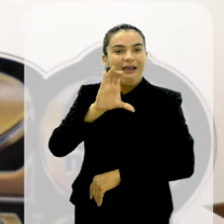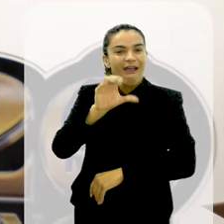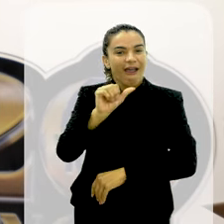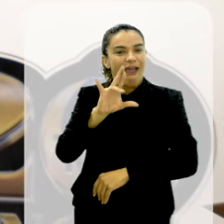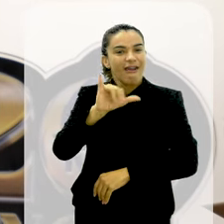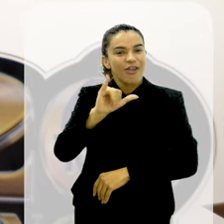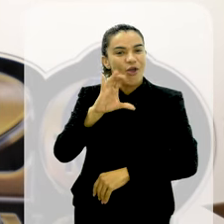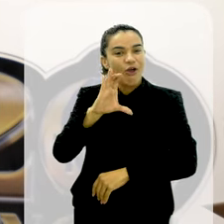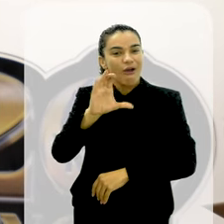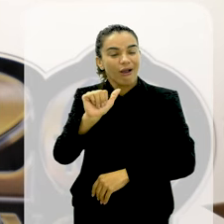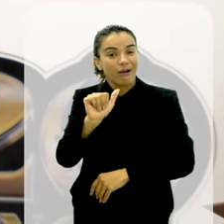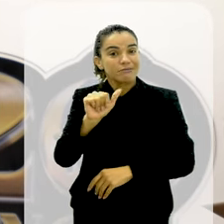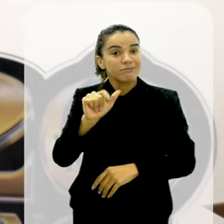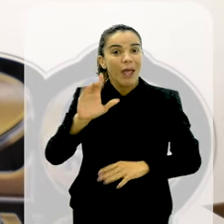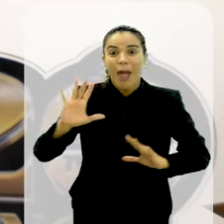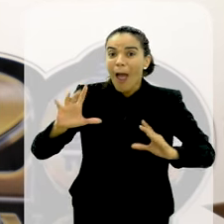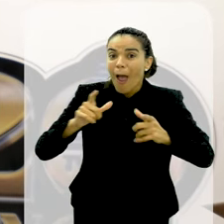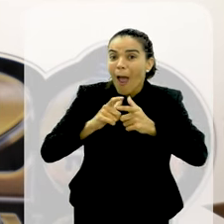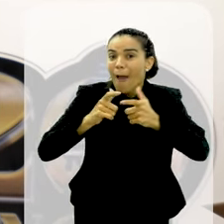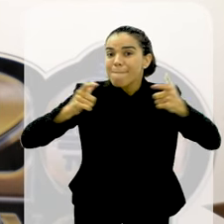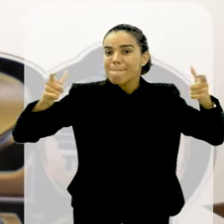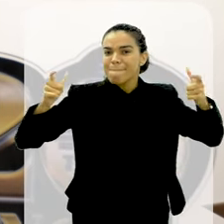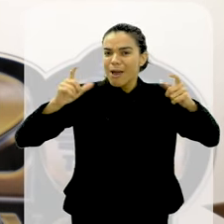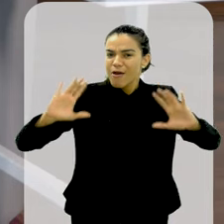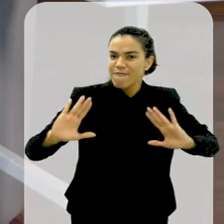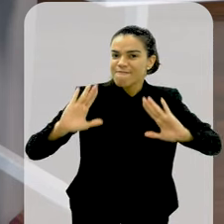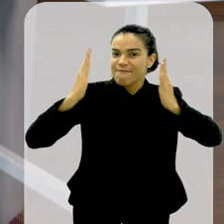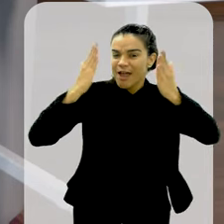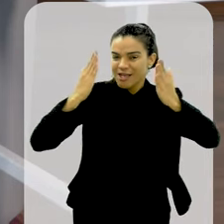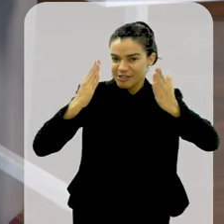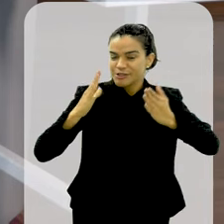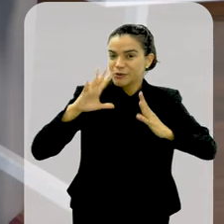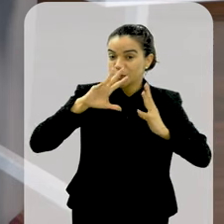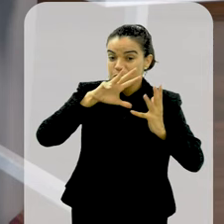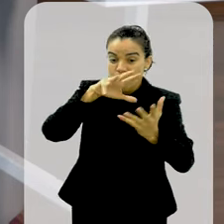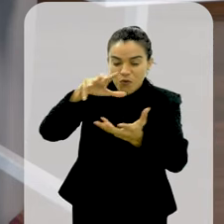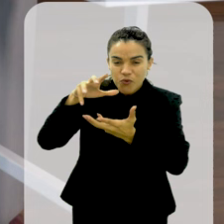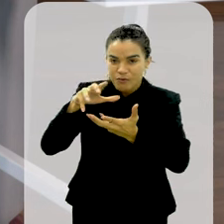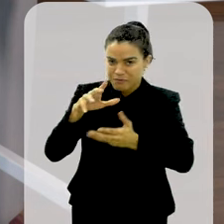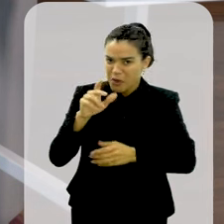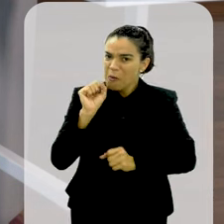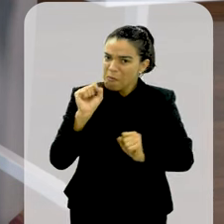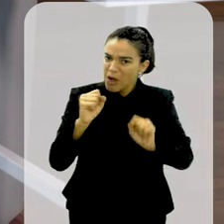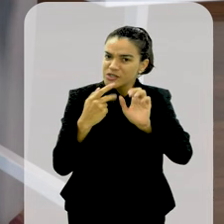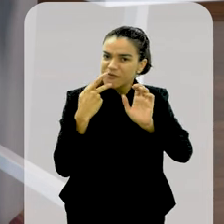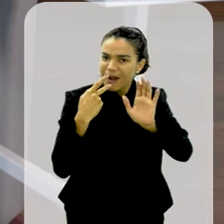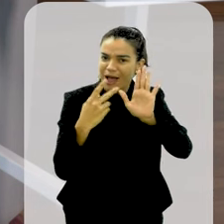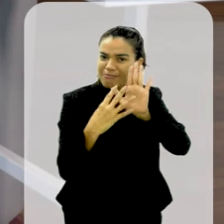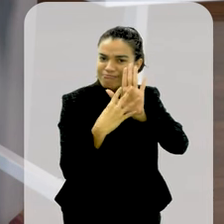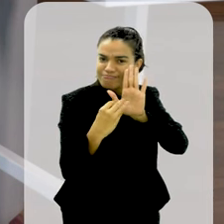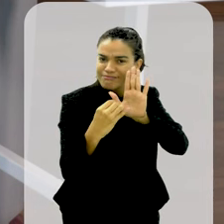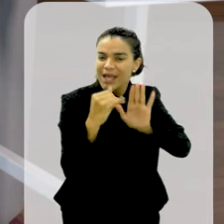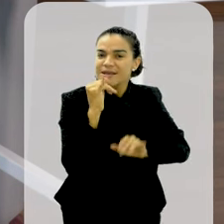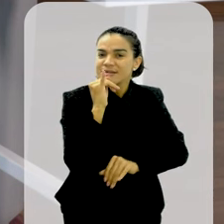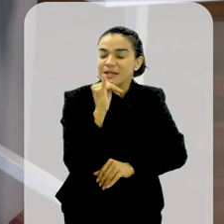tido como o maior carnaval, né? E a maior festa popular do mundo, né? Por exemplo, eu posso citar um